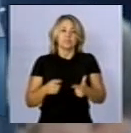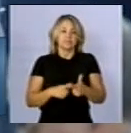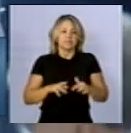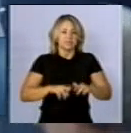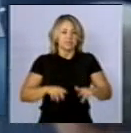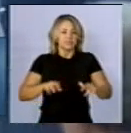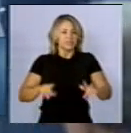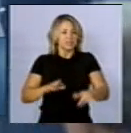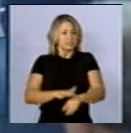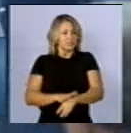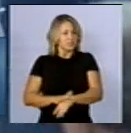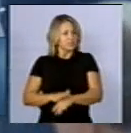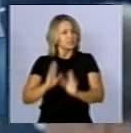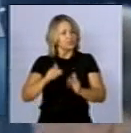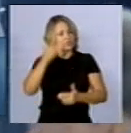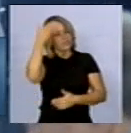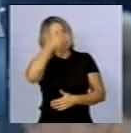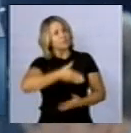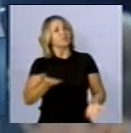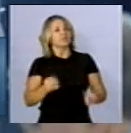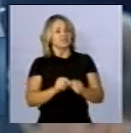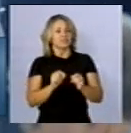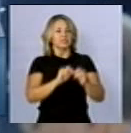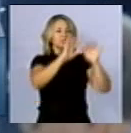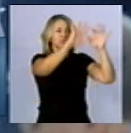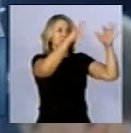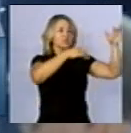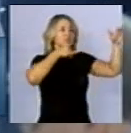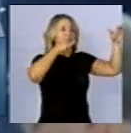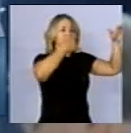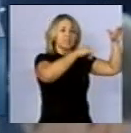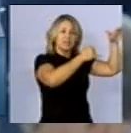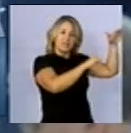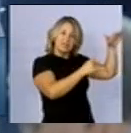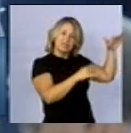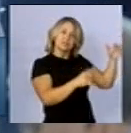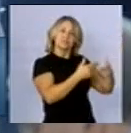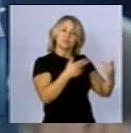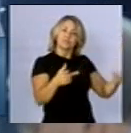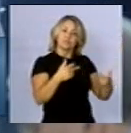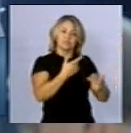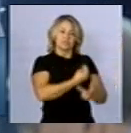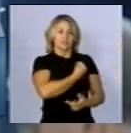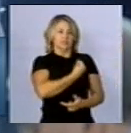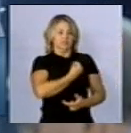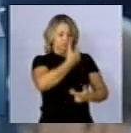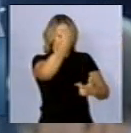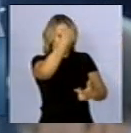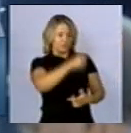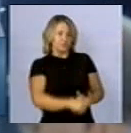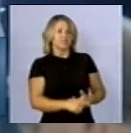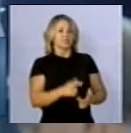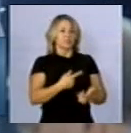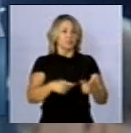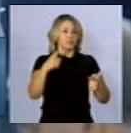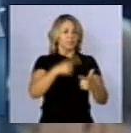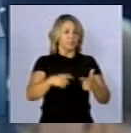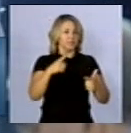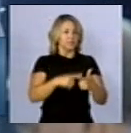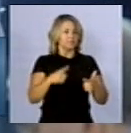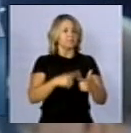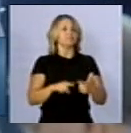de síndromes já comprovado que faz o campo eletromagnético um fator físico de impacto imediato